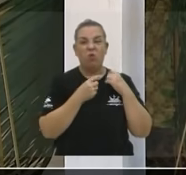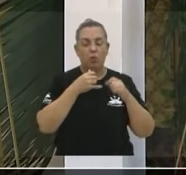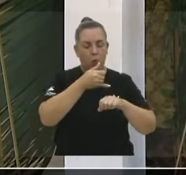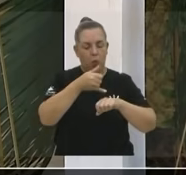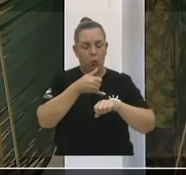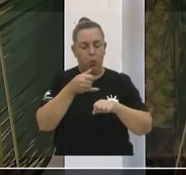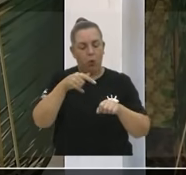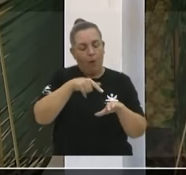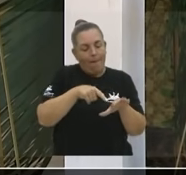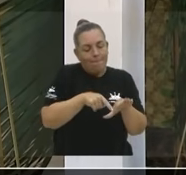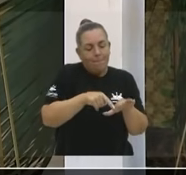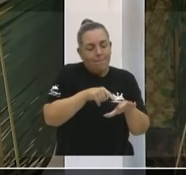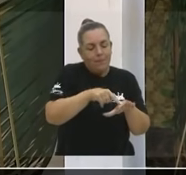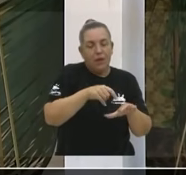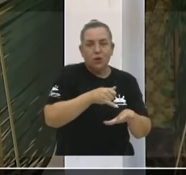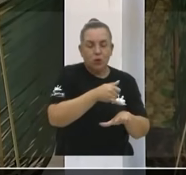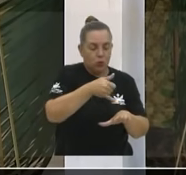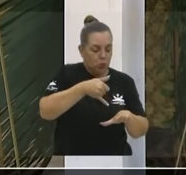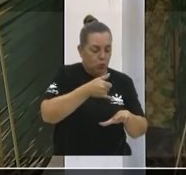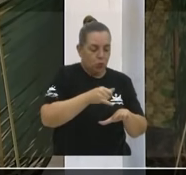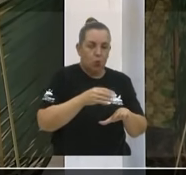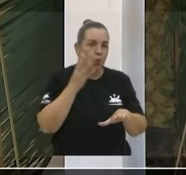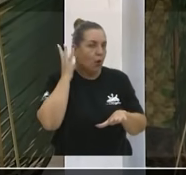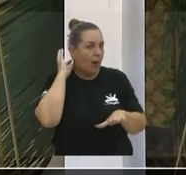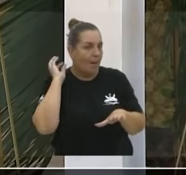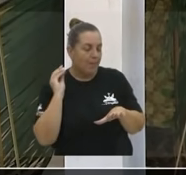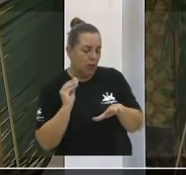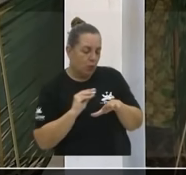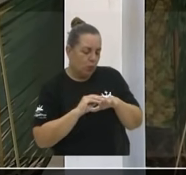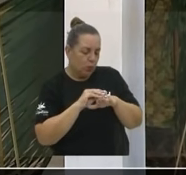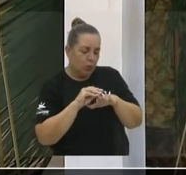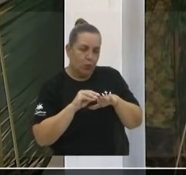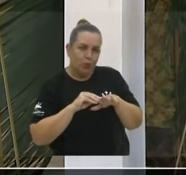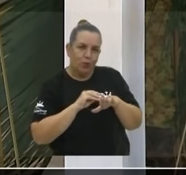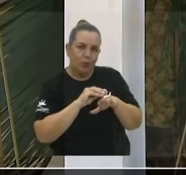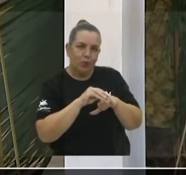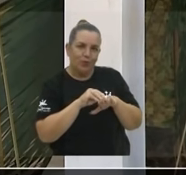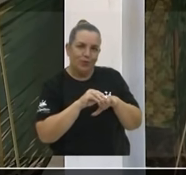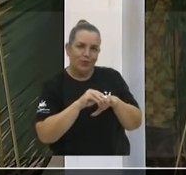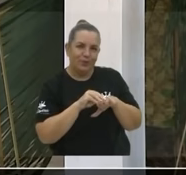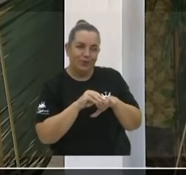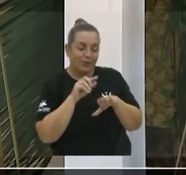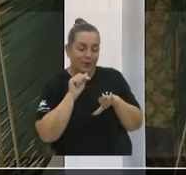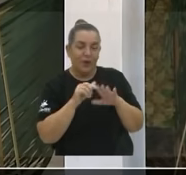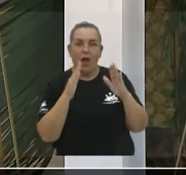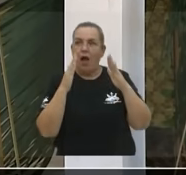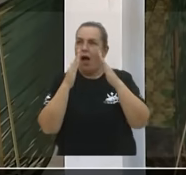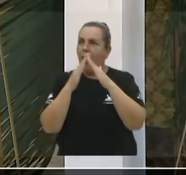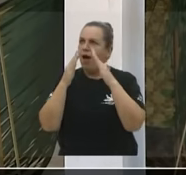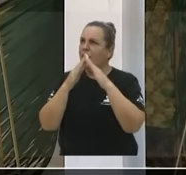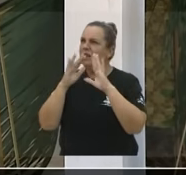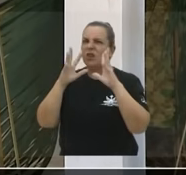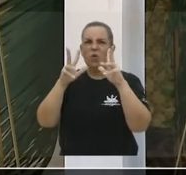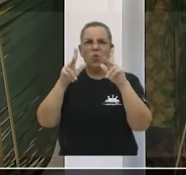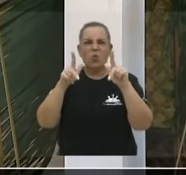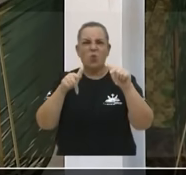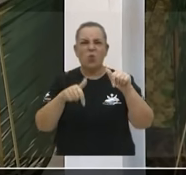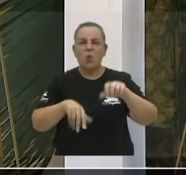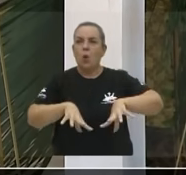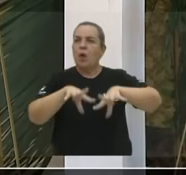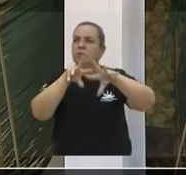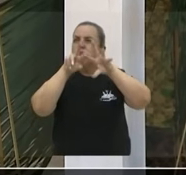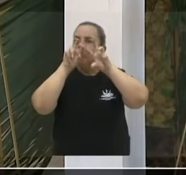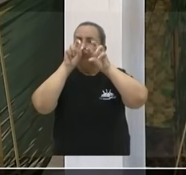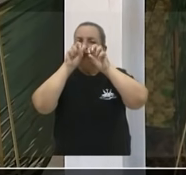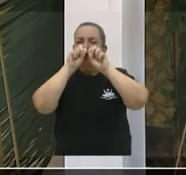ungiu os pés de Jesus e enxugou-os com seus cabelos. A casa inteira ficou cheia do perfume